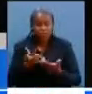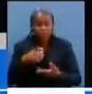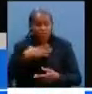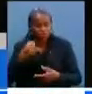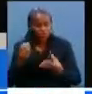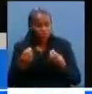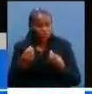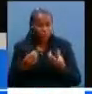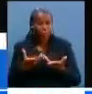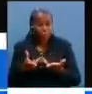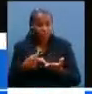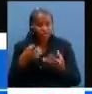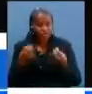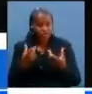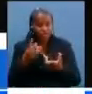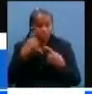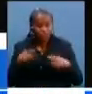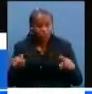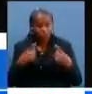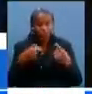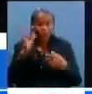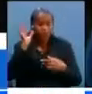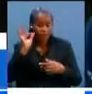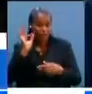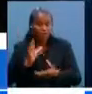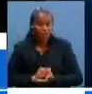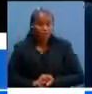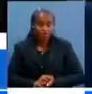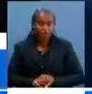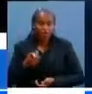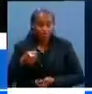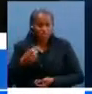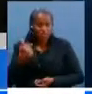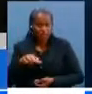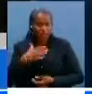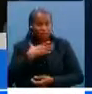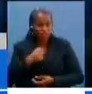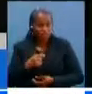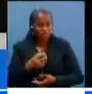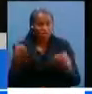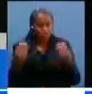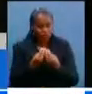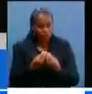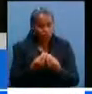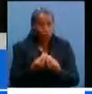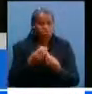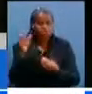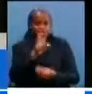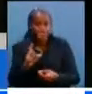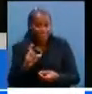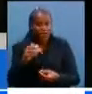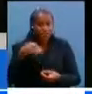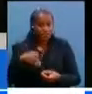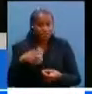tinha ignotti tocatins música foi espetacular o botafogo está tocando a zeca pagodinho estava assim